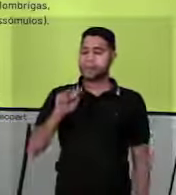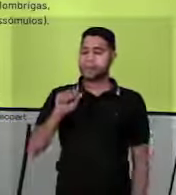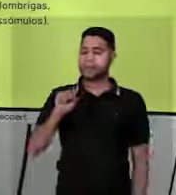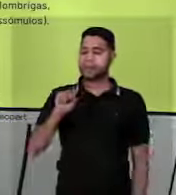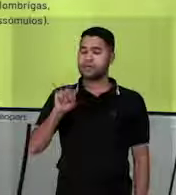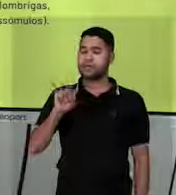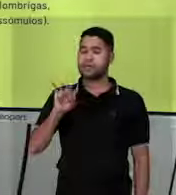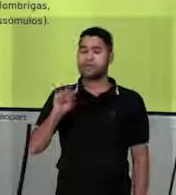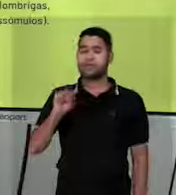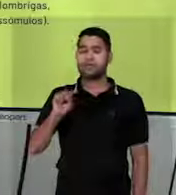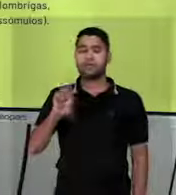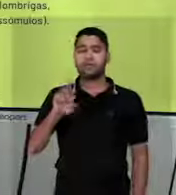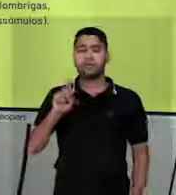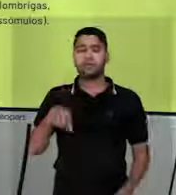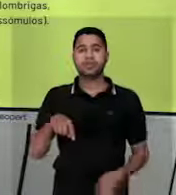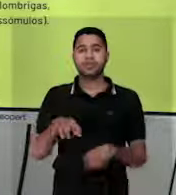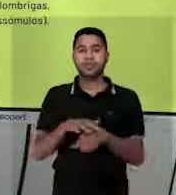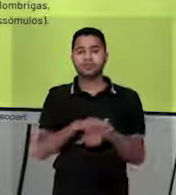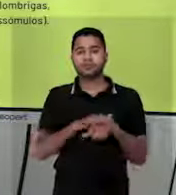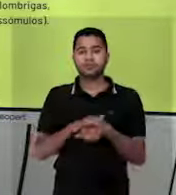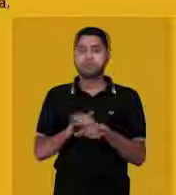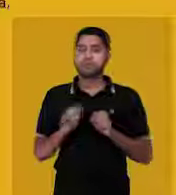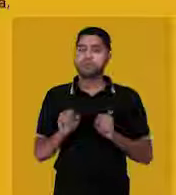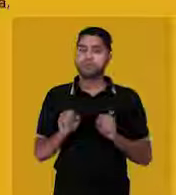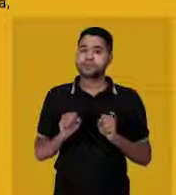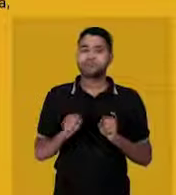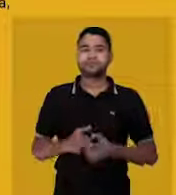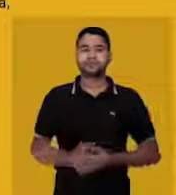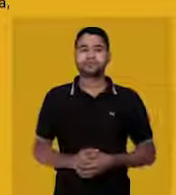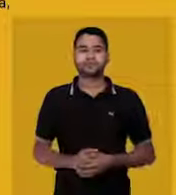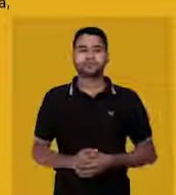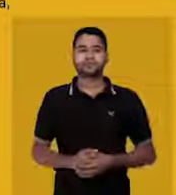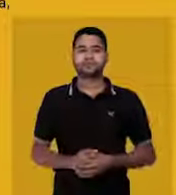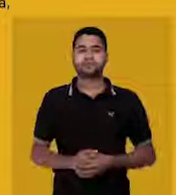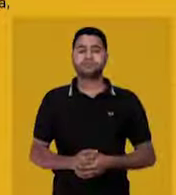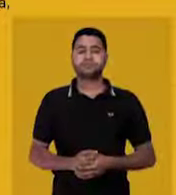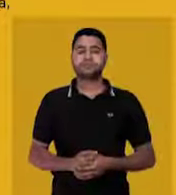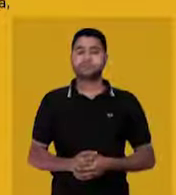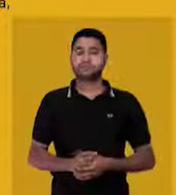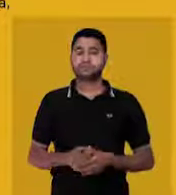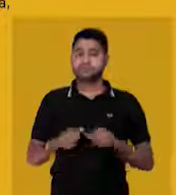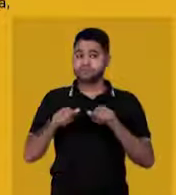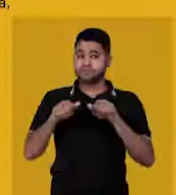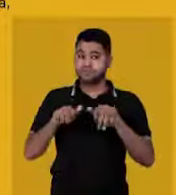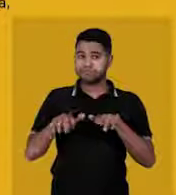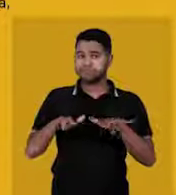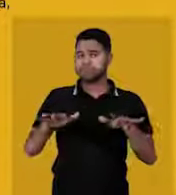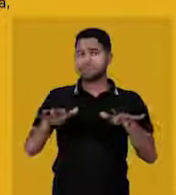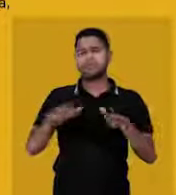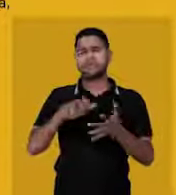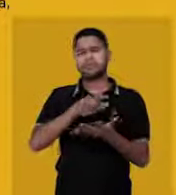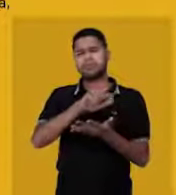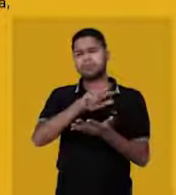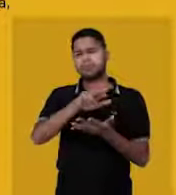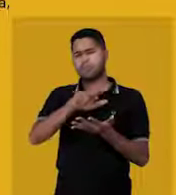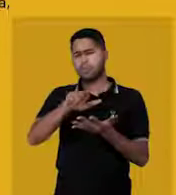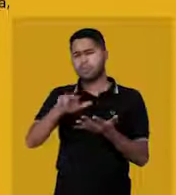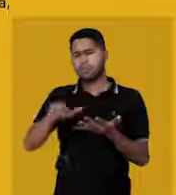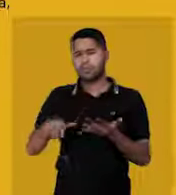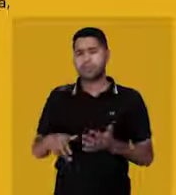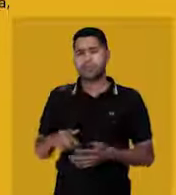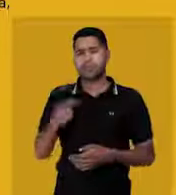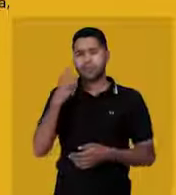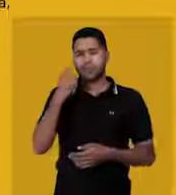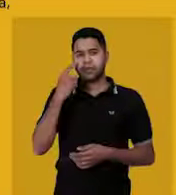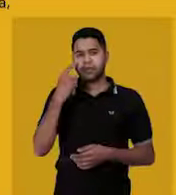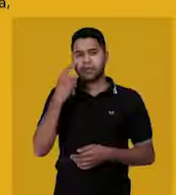por parasitos. E elas podem ser, né, transmitidas por diversas formas. A gente vai ver